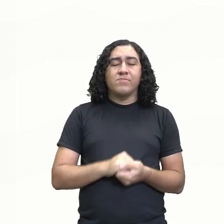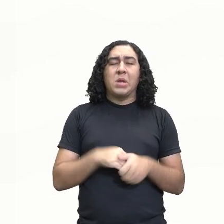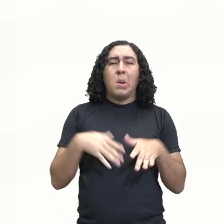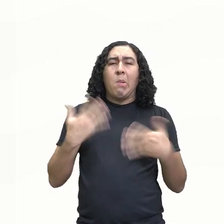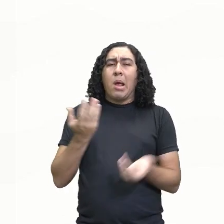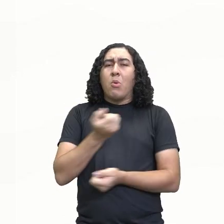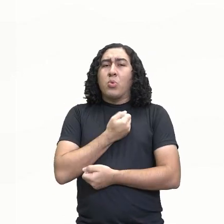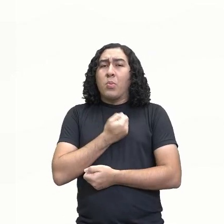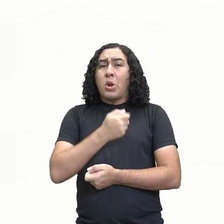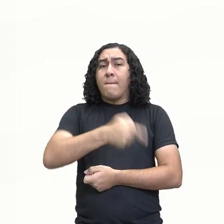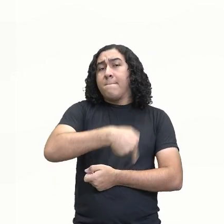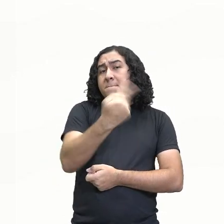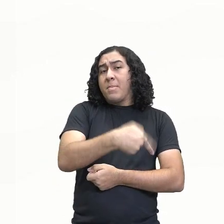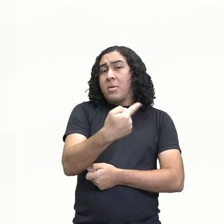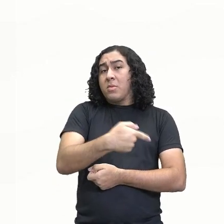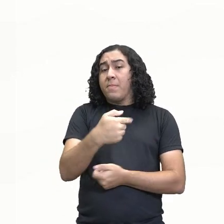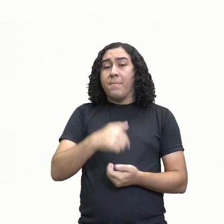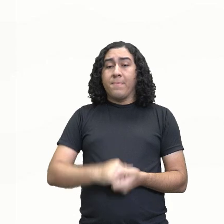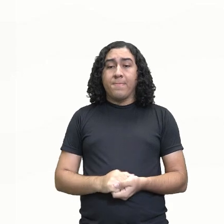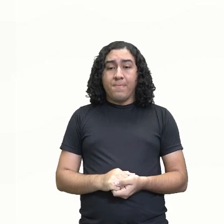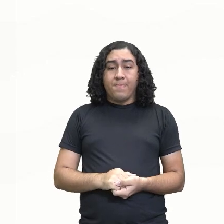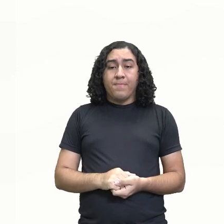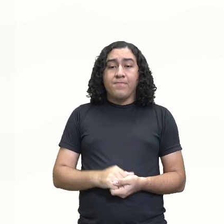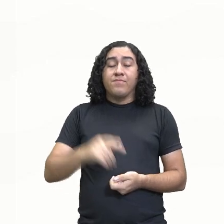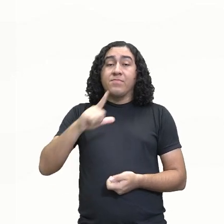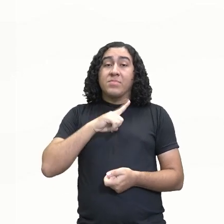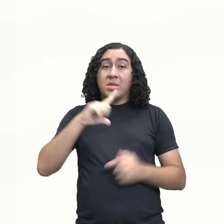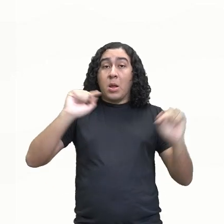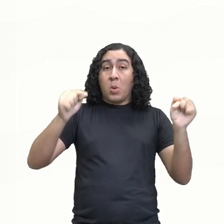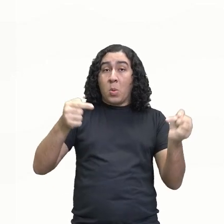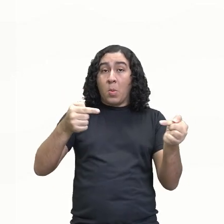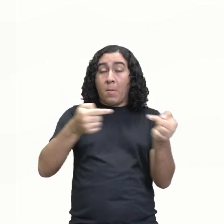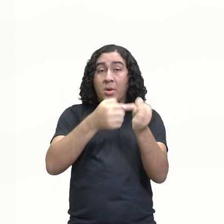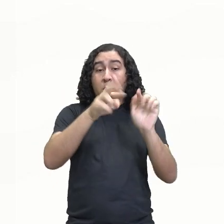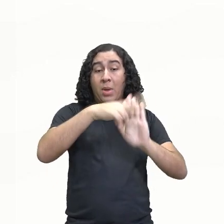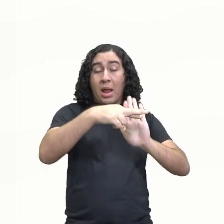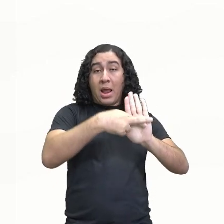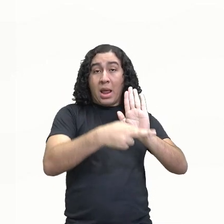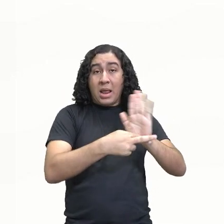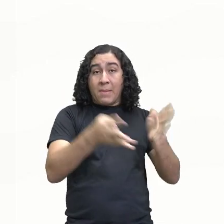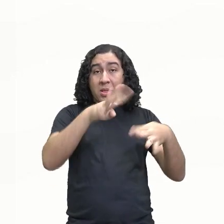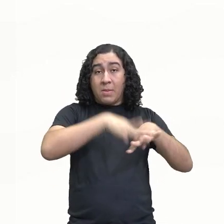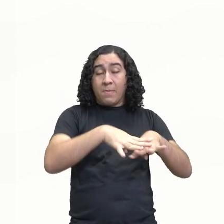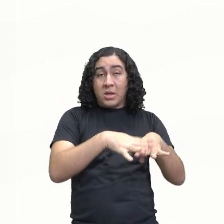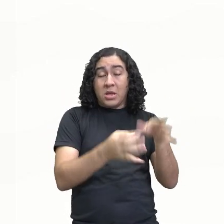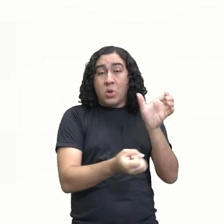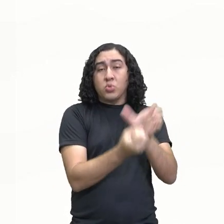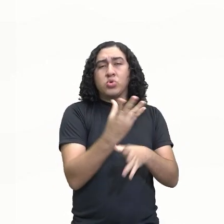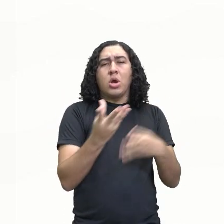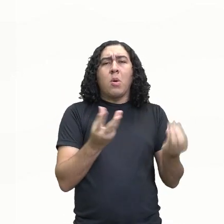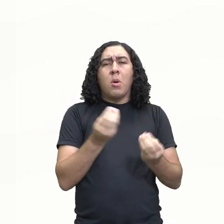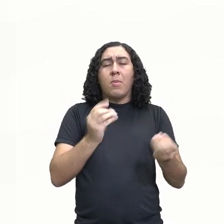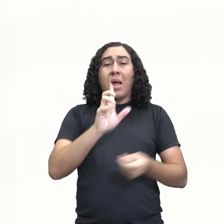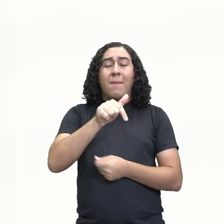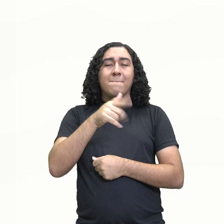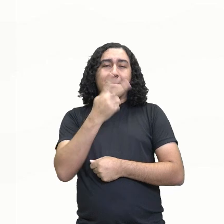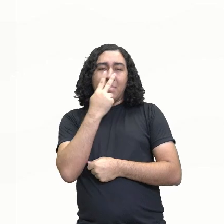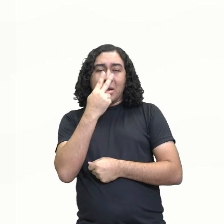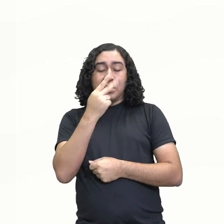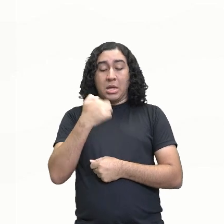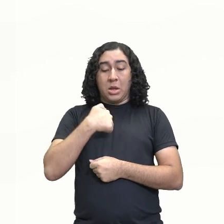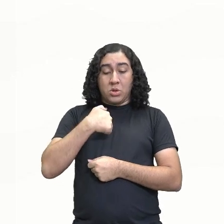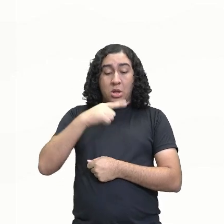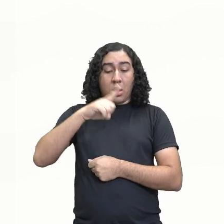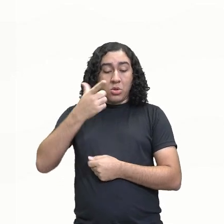valor inicial, ele vai obedecer ali a uma lei de formação. E essa lei de formação é como se fosse uma máquina, onde eu vou